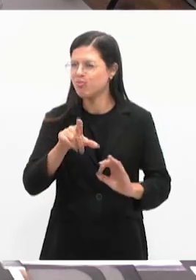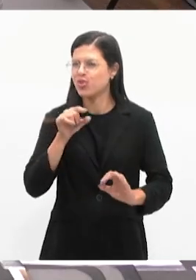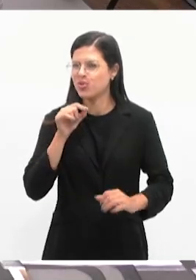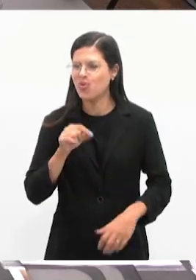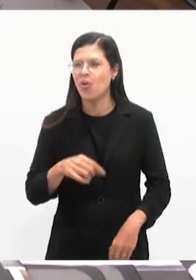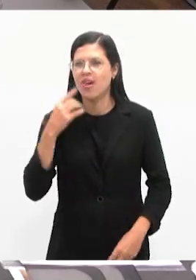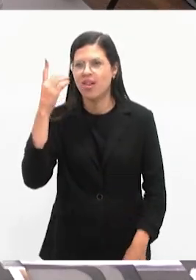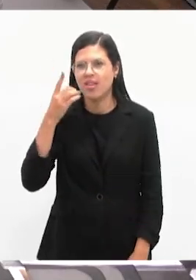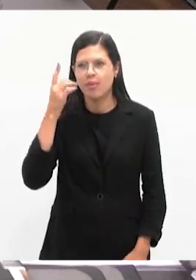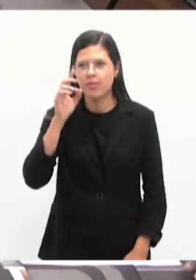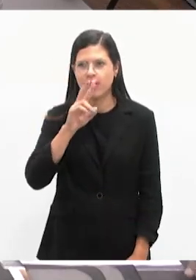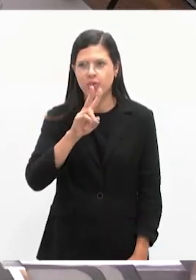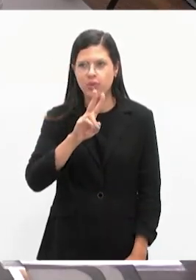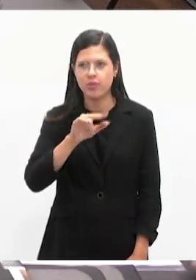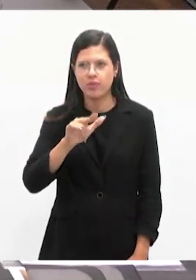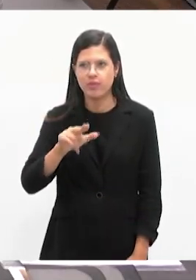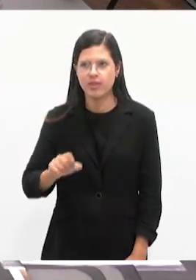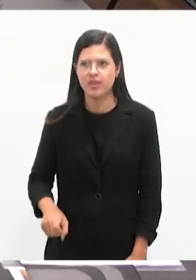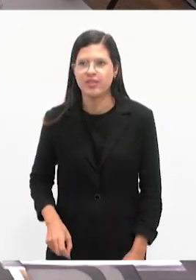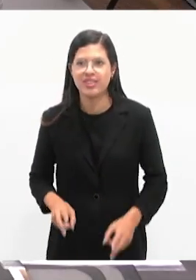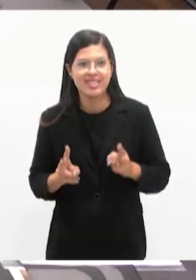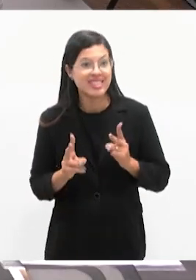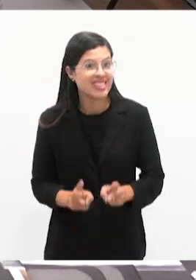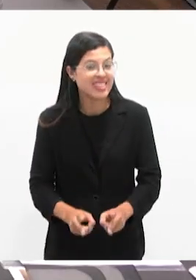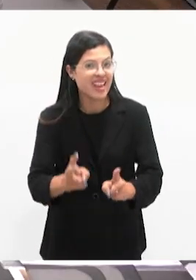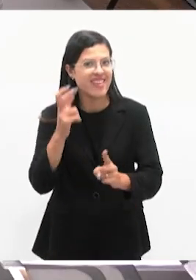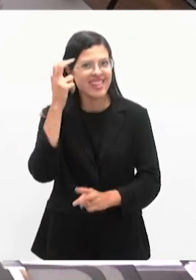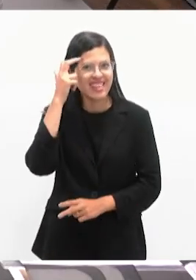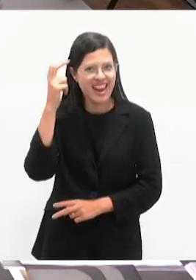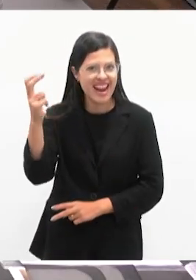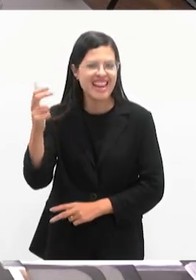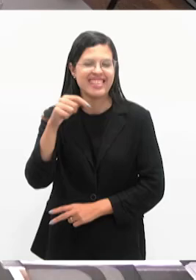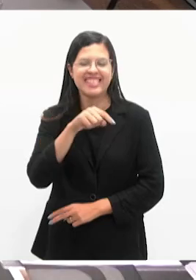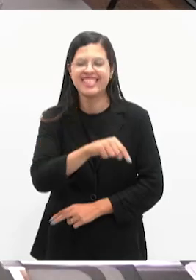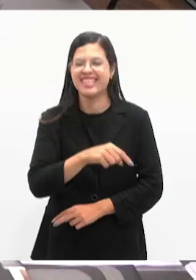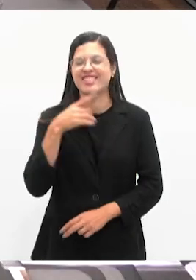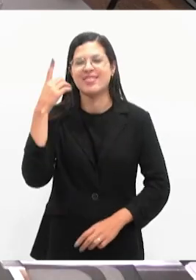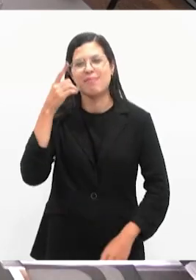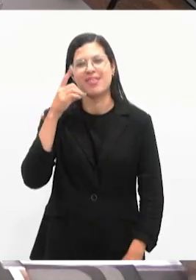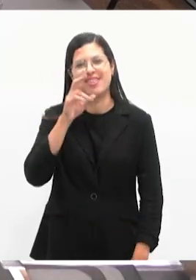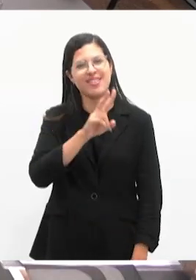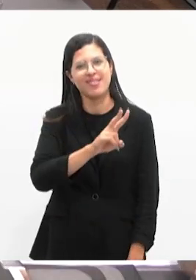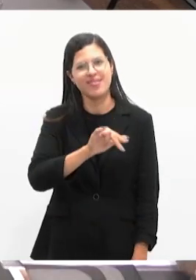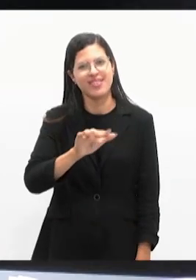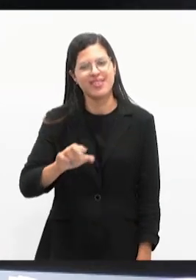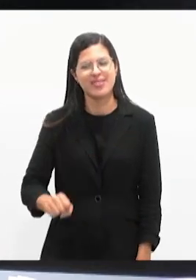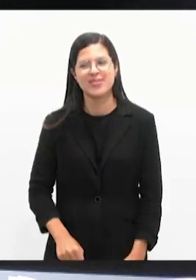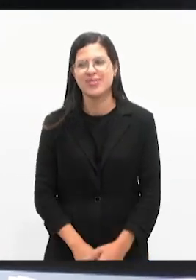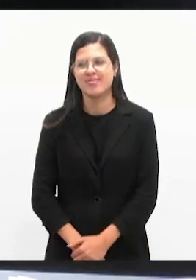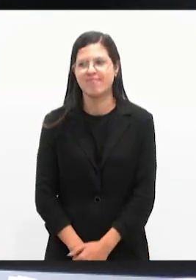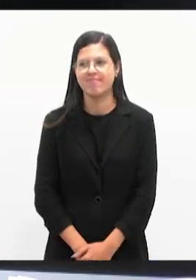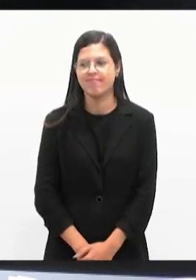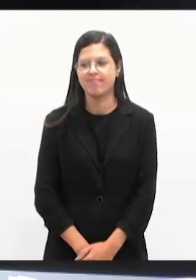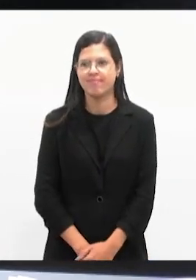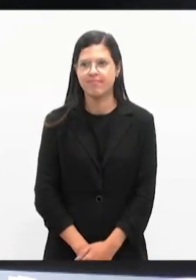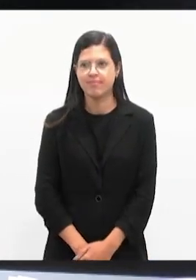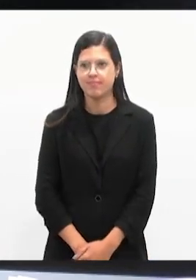sempre, muito inteligente e prudente, meu querido não pensaria amigo, outra deputado coisa. Vinícius Cozzolino. Presidente,